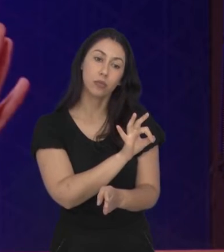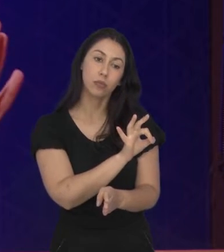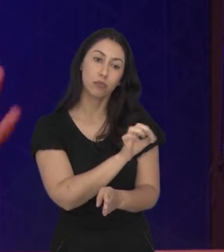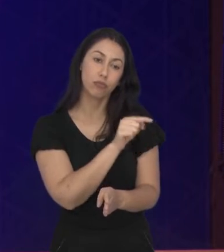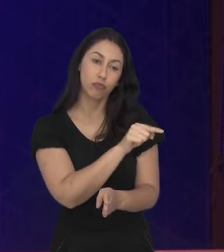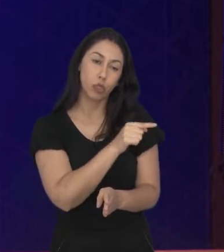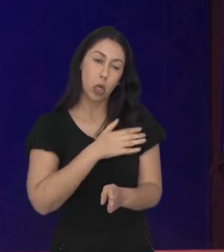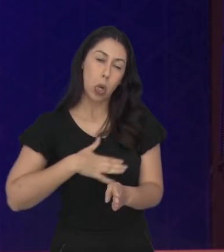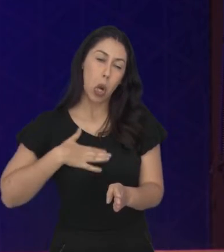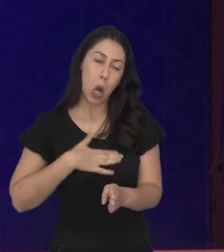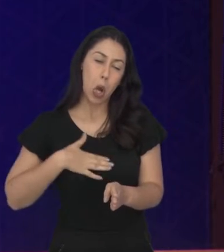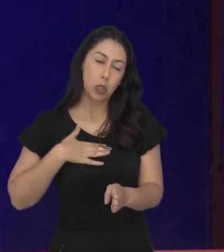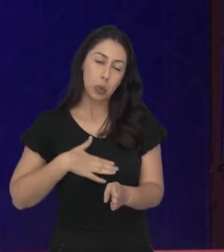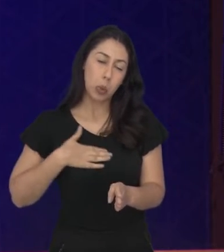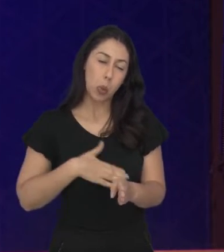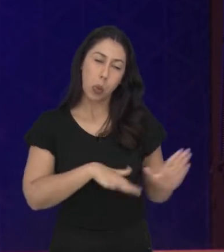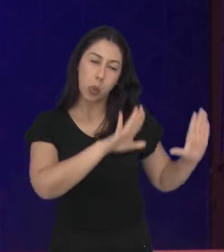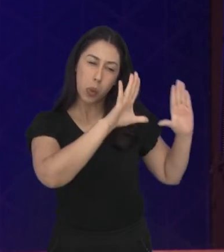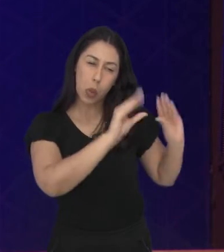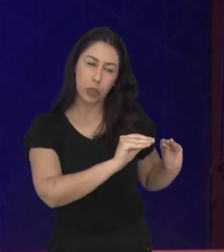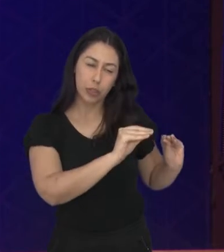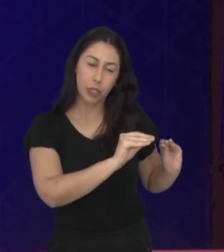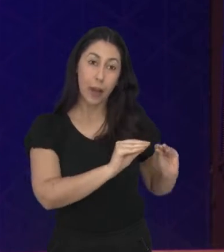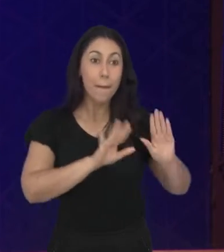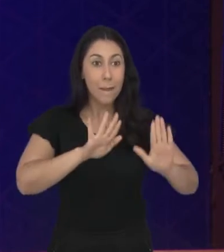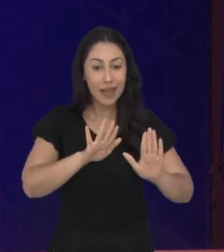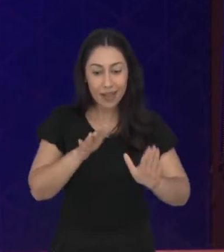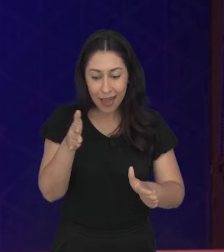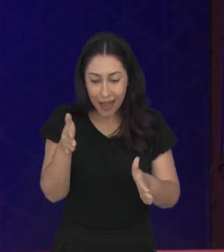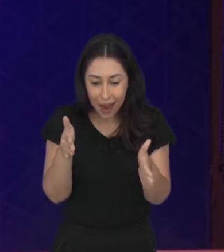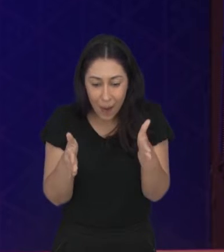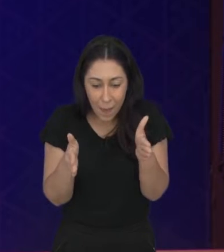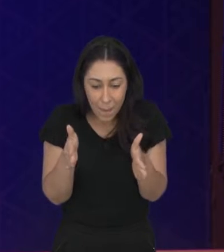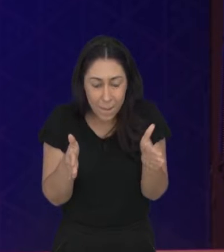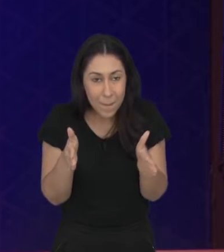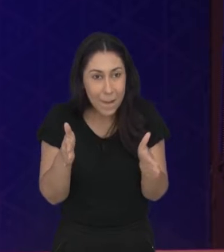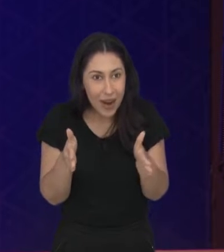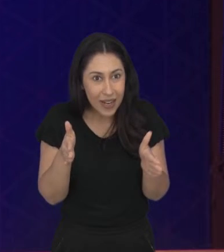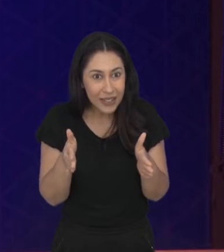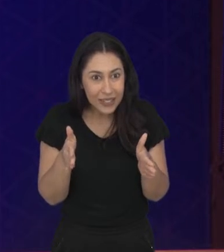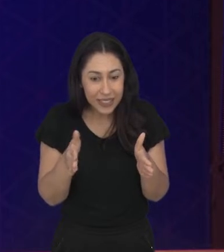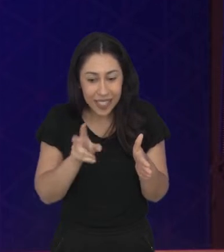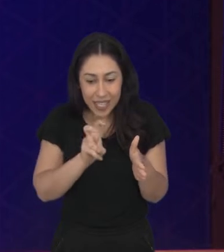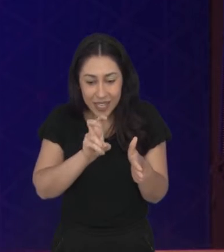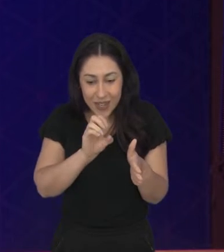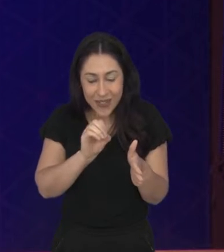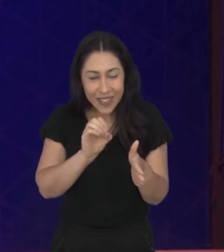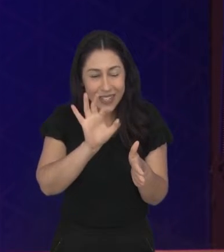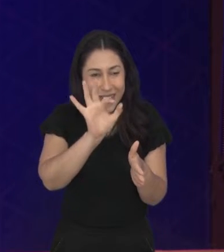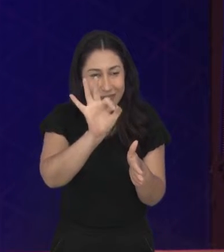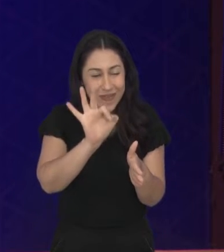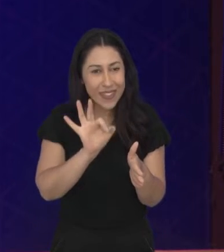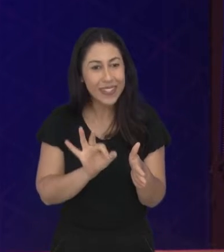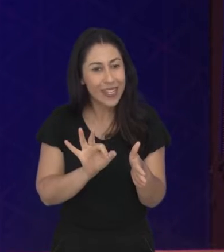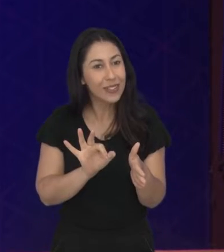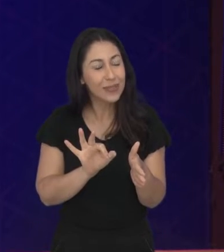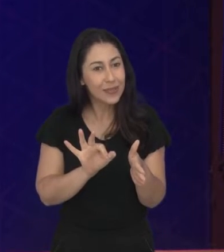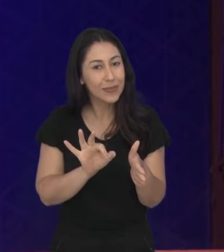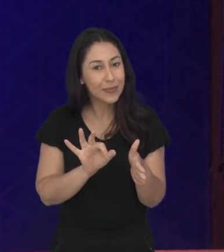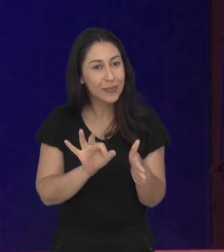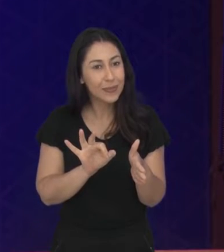mais noturna, mais 25%, e a metade da população tá ali no intermediário, né? 50% das pessoas